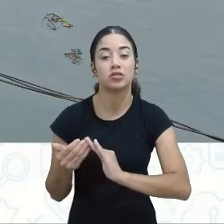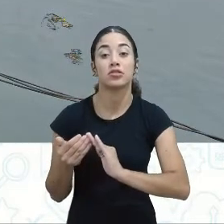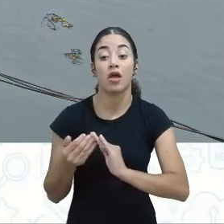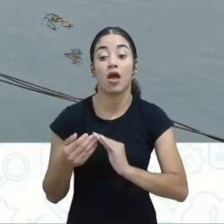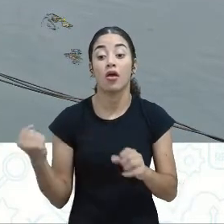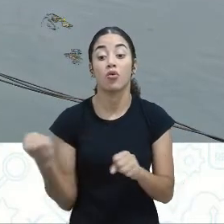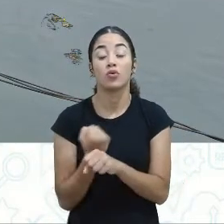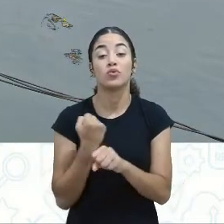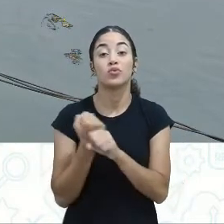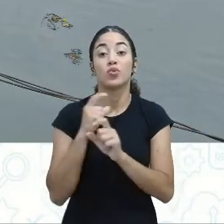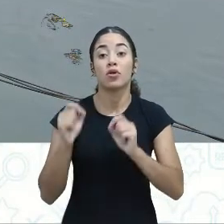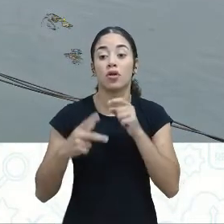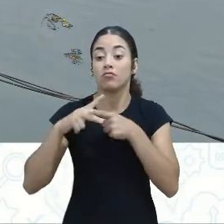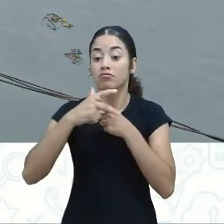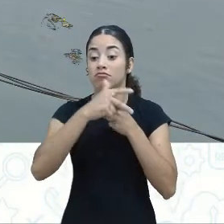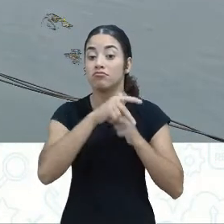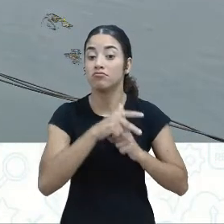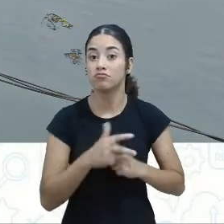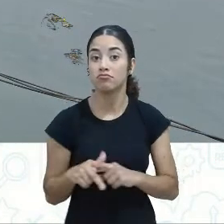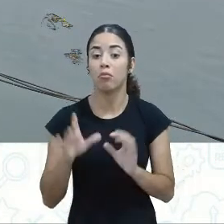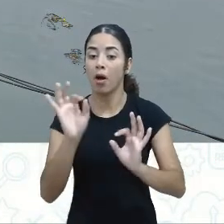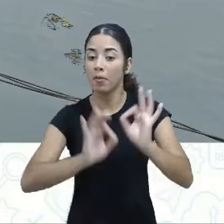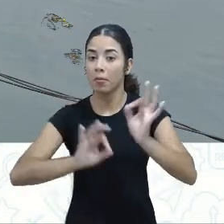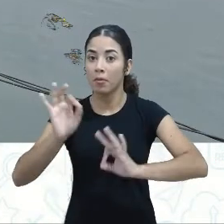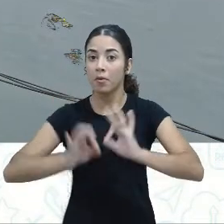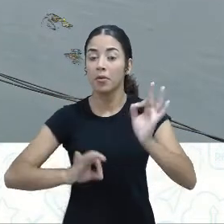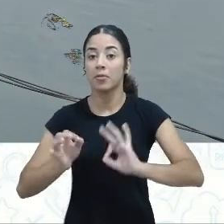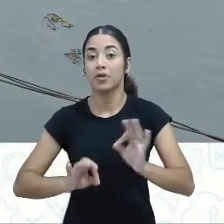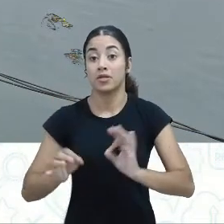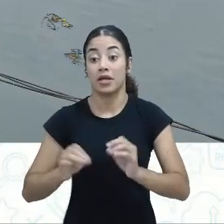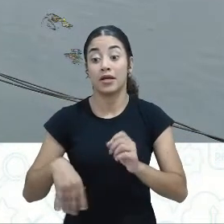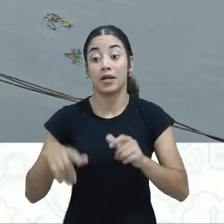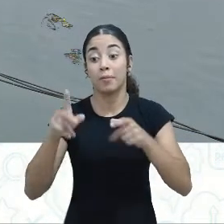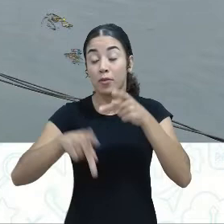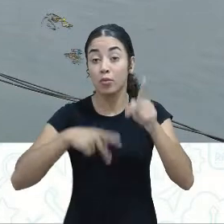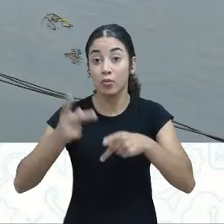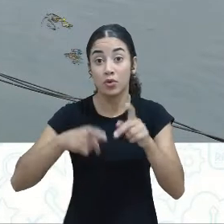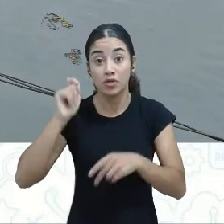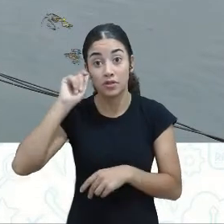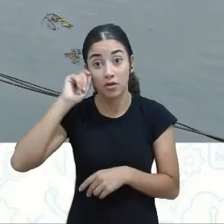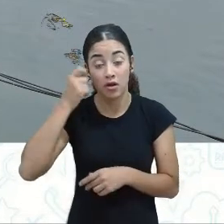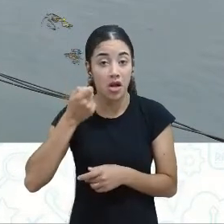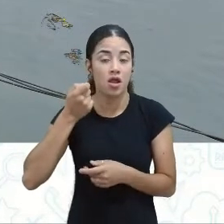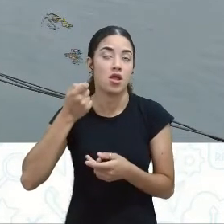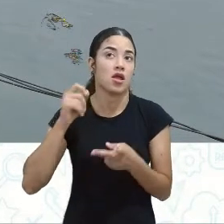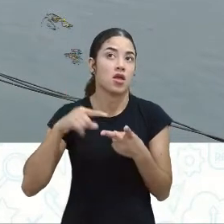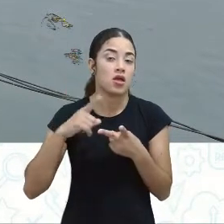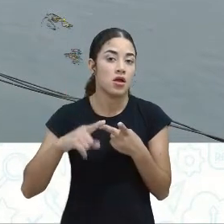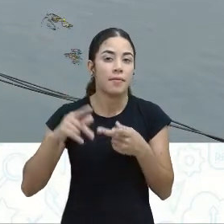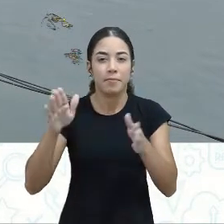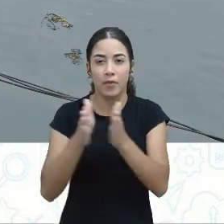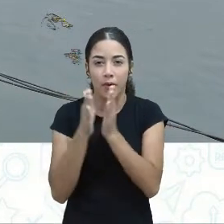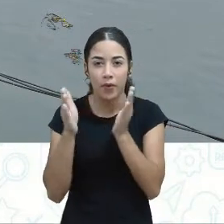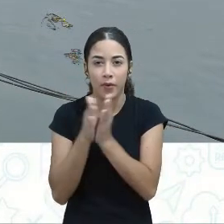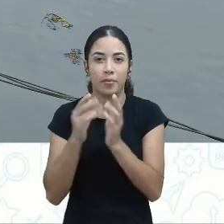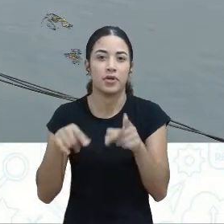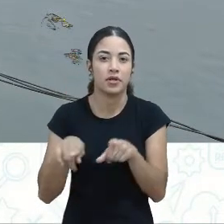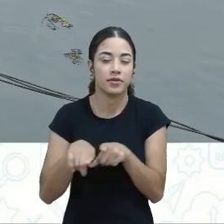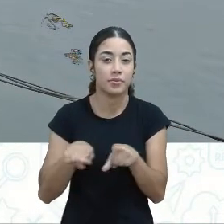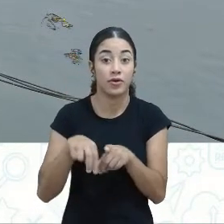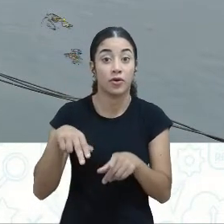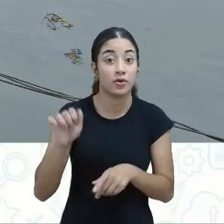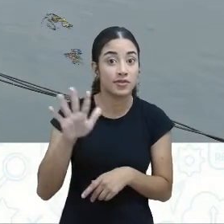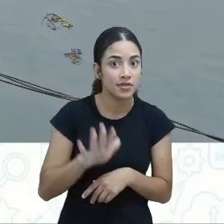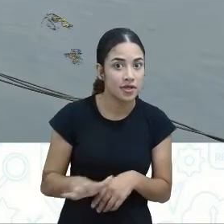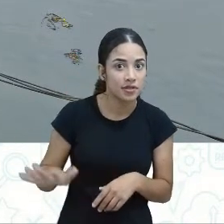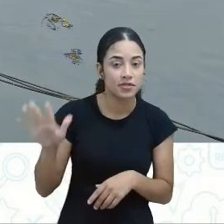fez uma reformulação. E empurrou essa população pobre, formada por negros, por nordestinos que foram da Guerra de